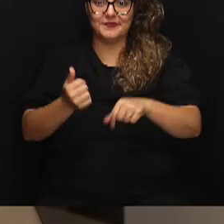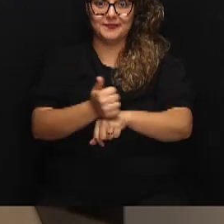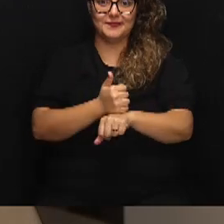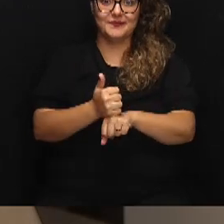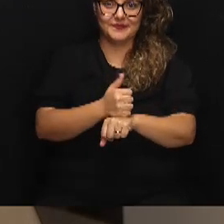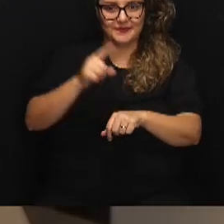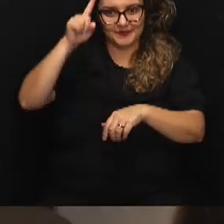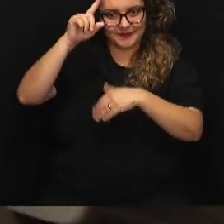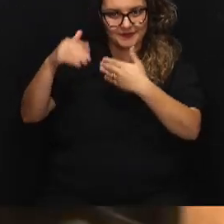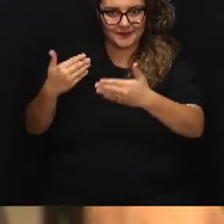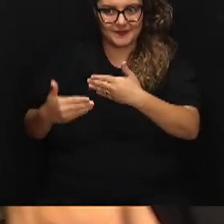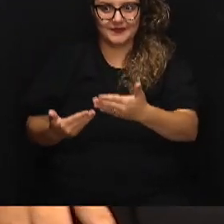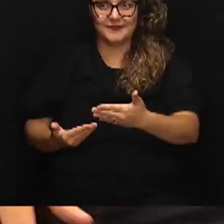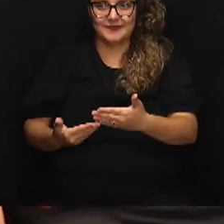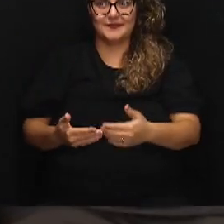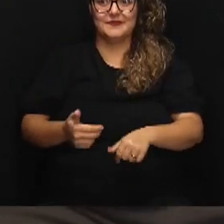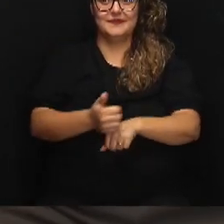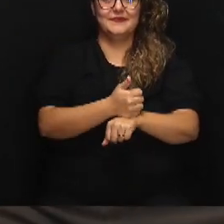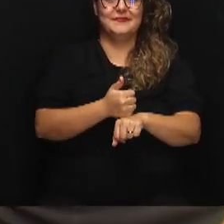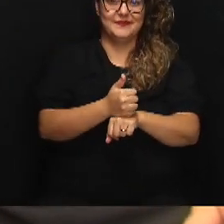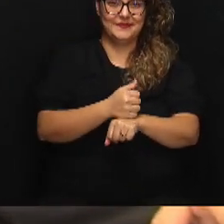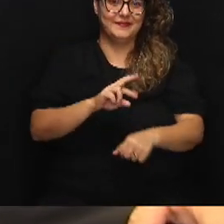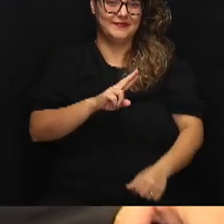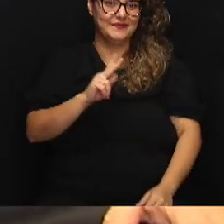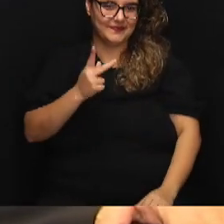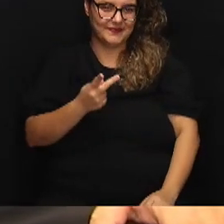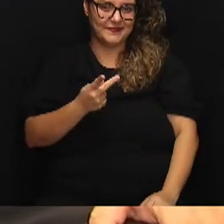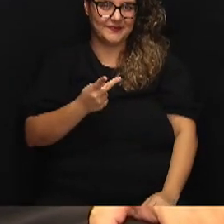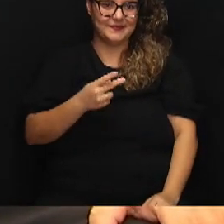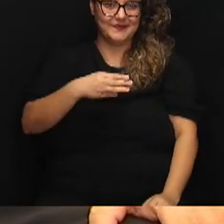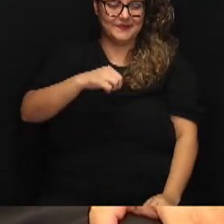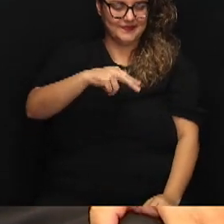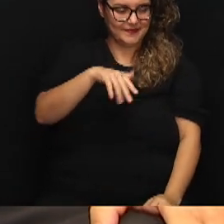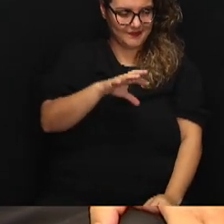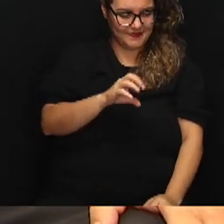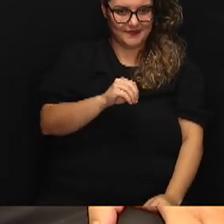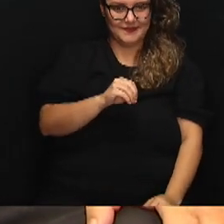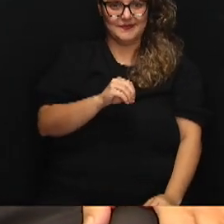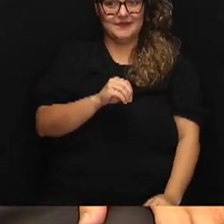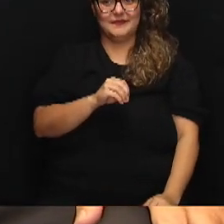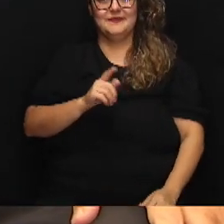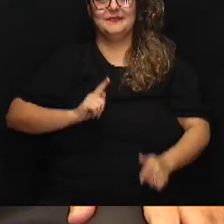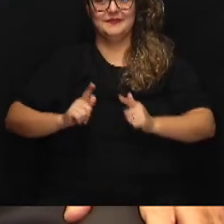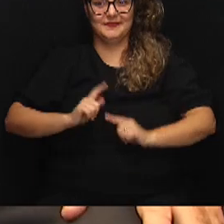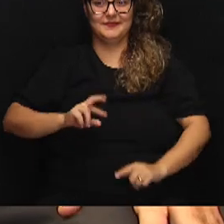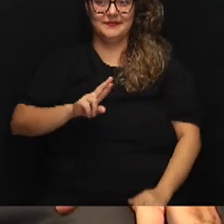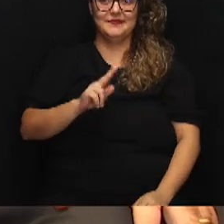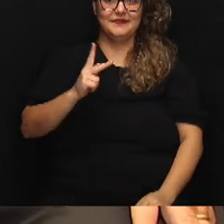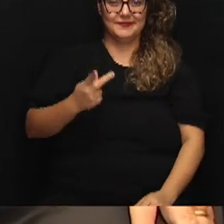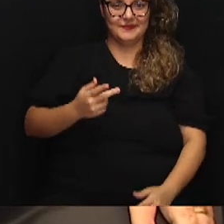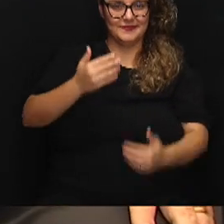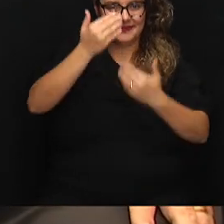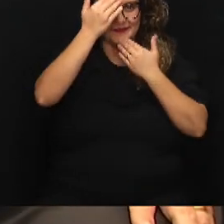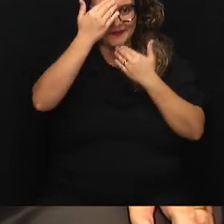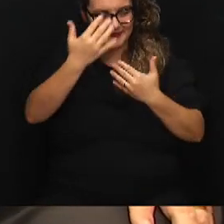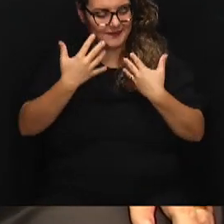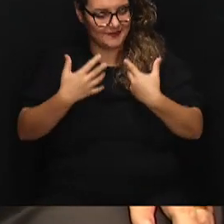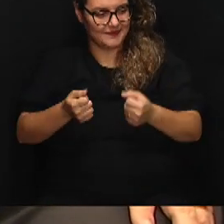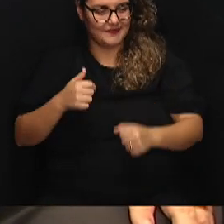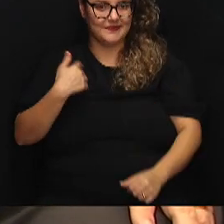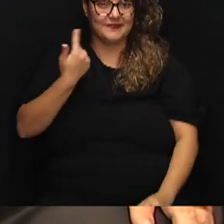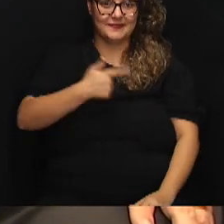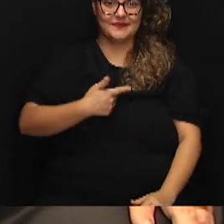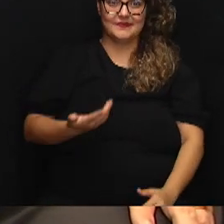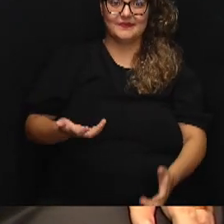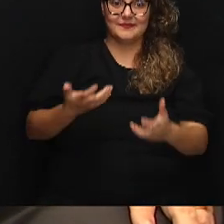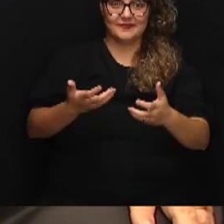no dia a dia com um profissional de RH, Marcos Antônio Peixinho, gestor de recursos humanos. Muito obrigada por nos receber. Eu